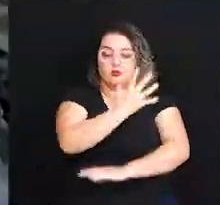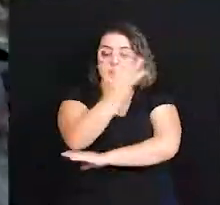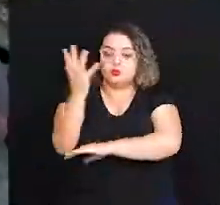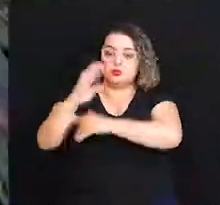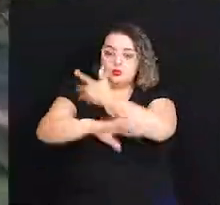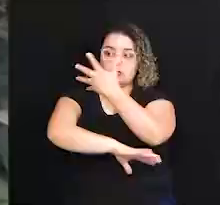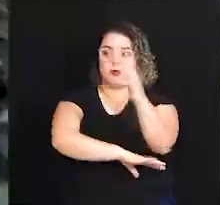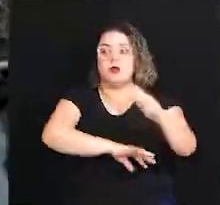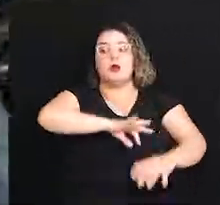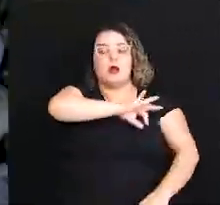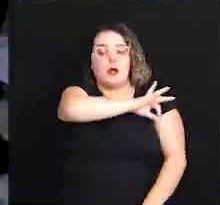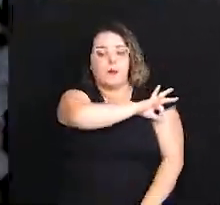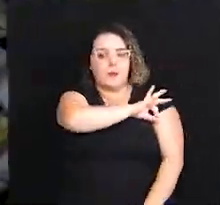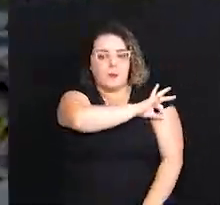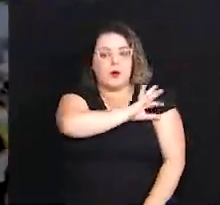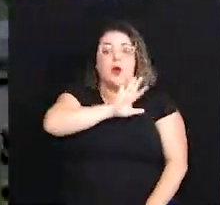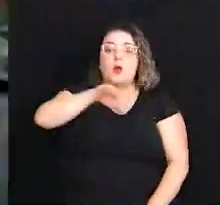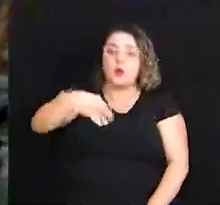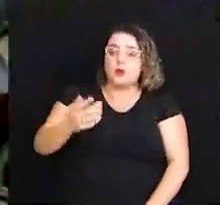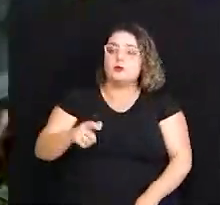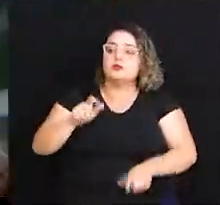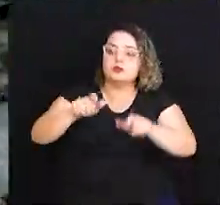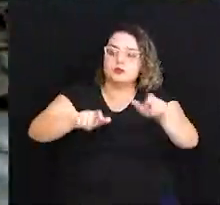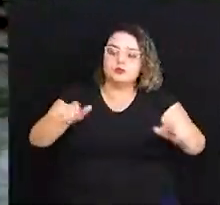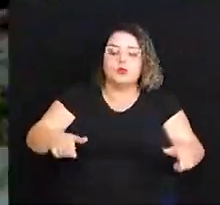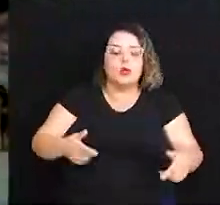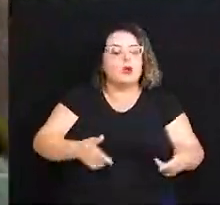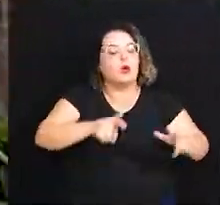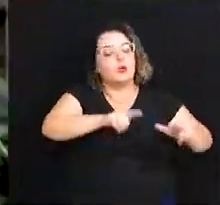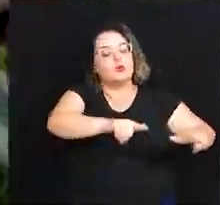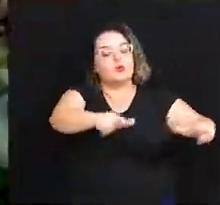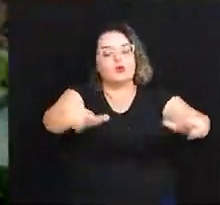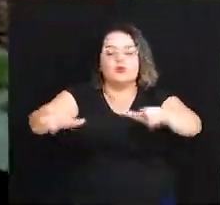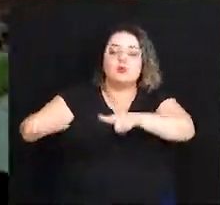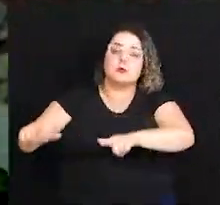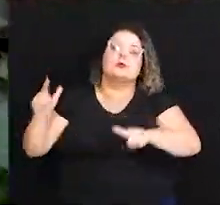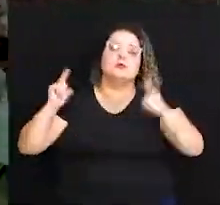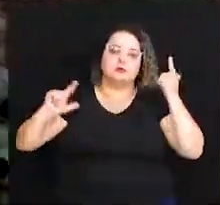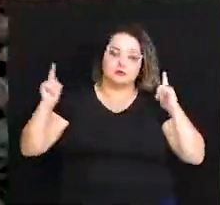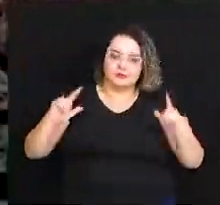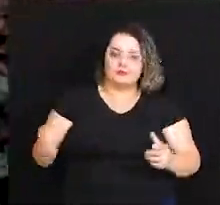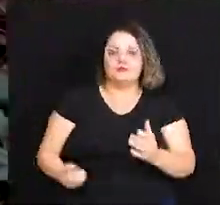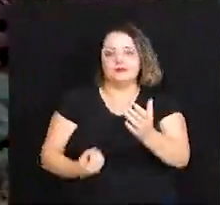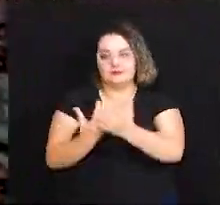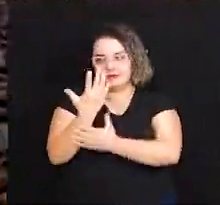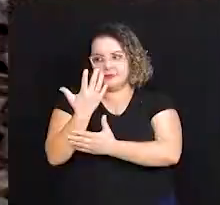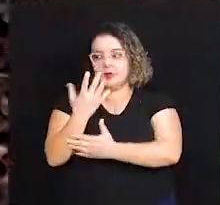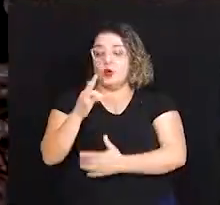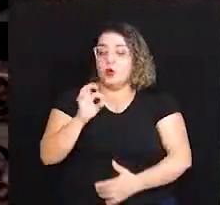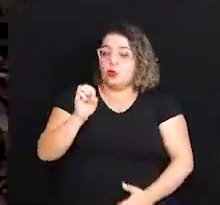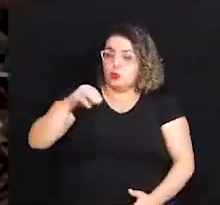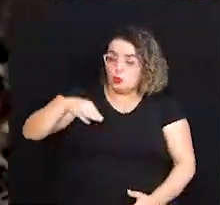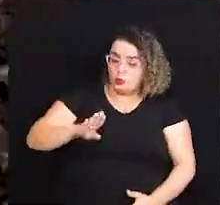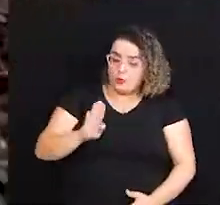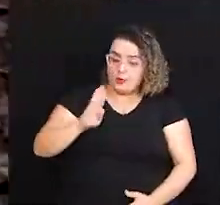para a prefeitura, quando os demais espaços de lazer começaram a ser criados. Tombado